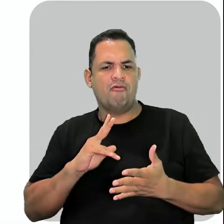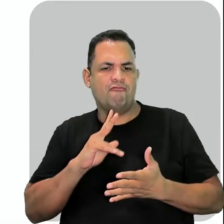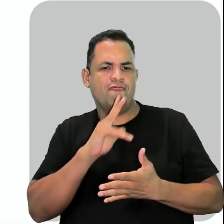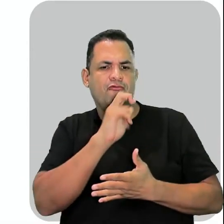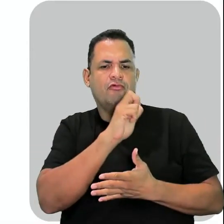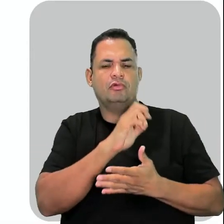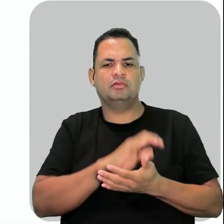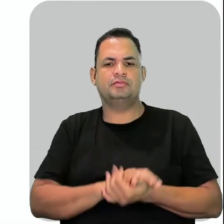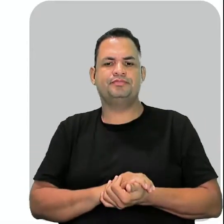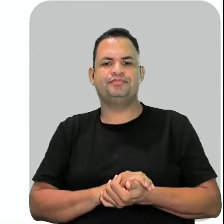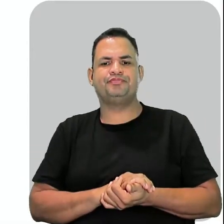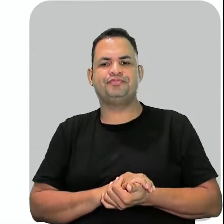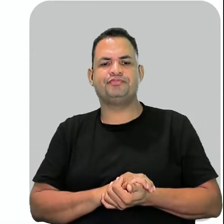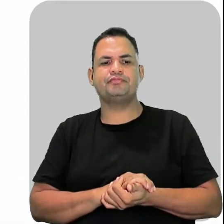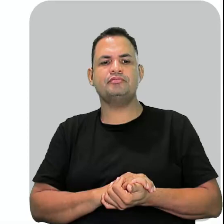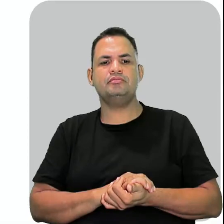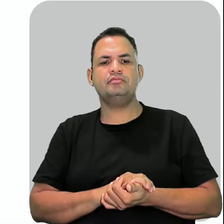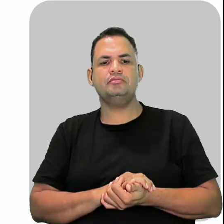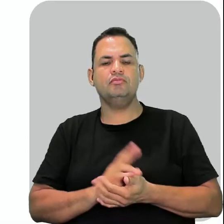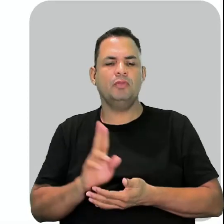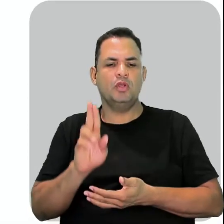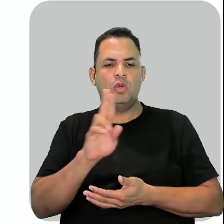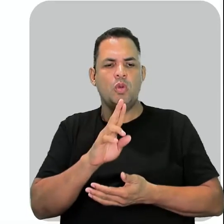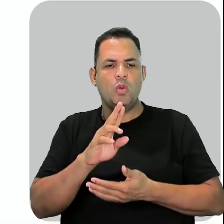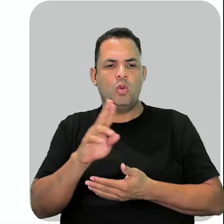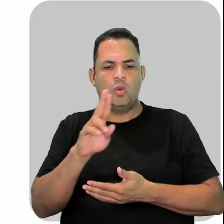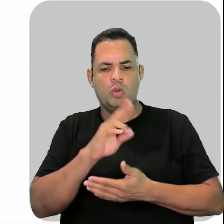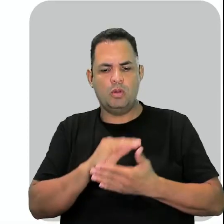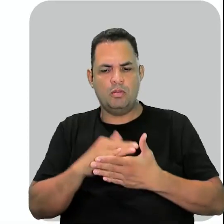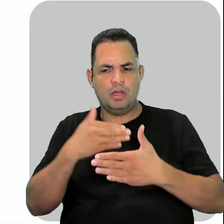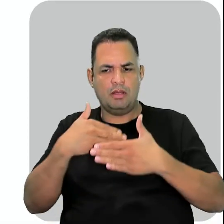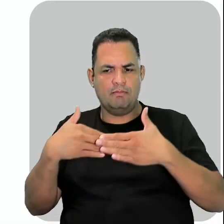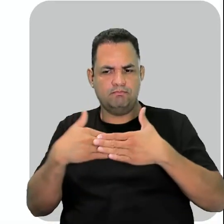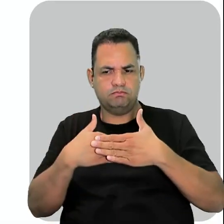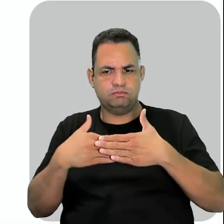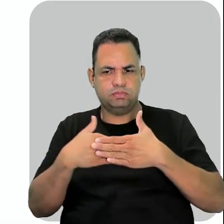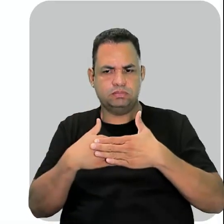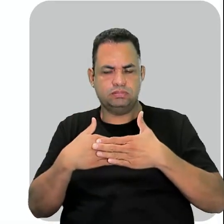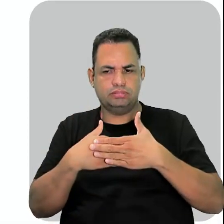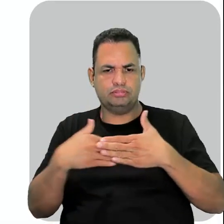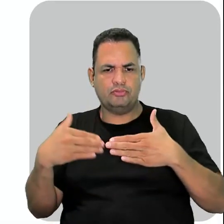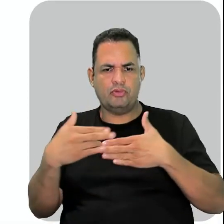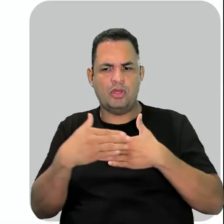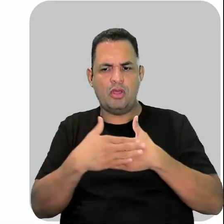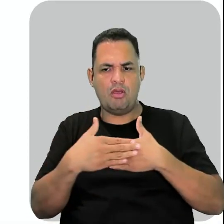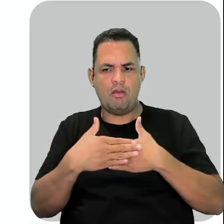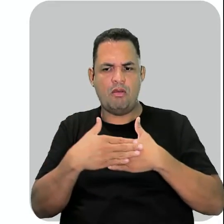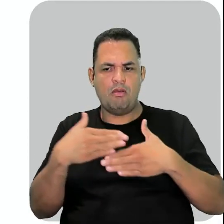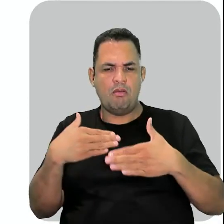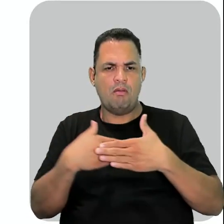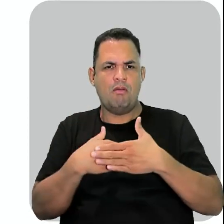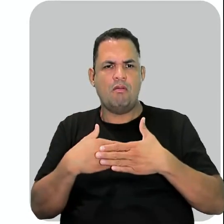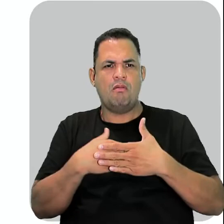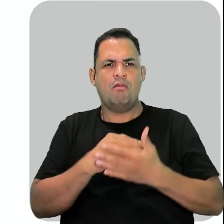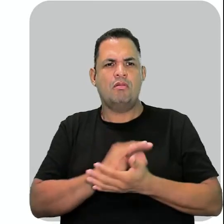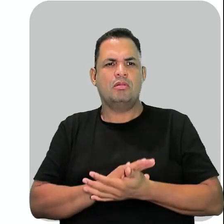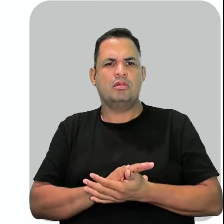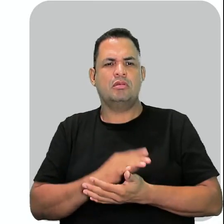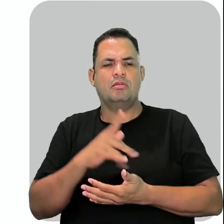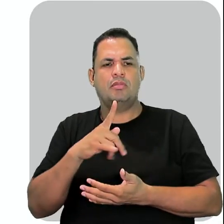forte. Atributos que fazem com que ela se torne ideal para uso na forração.